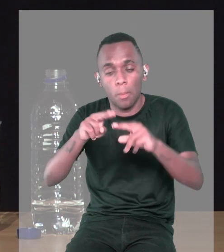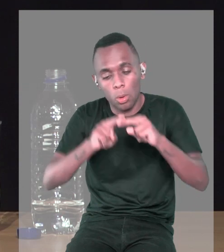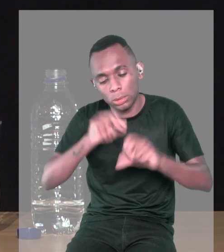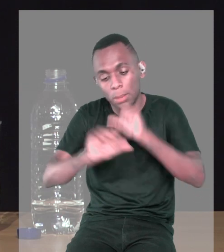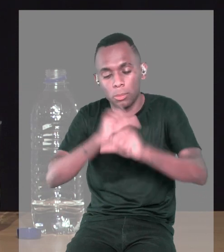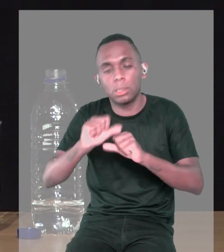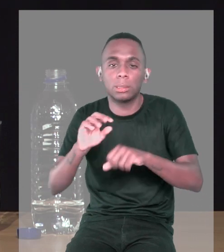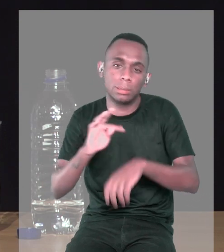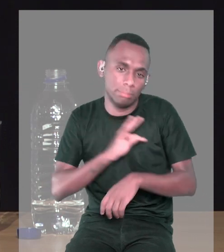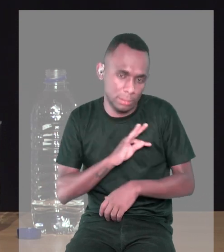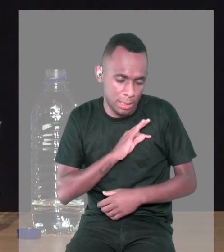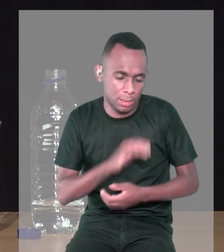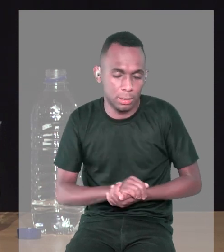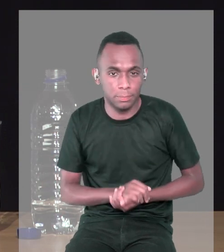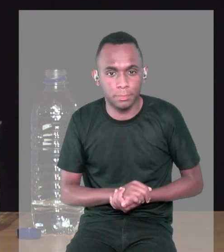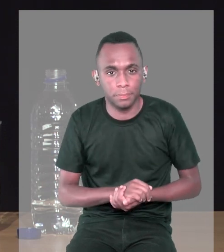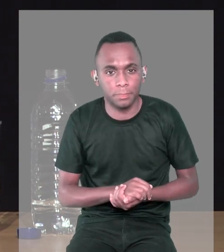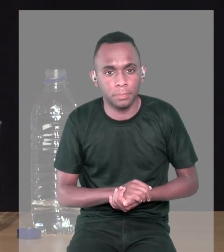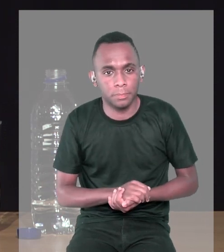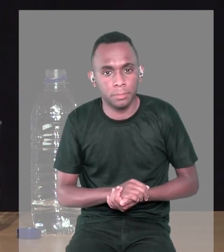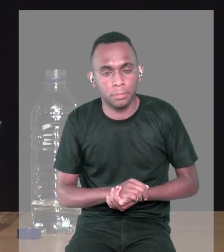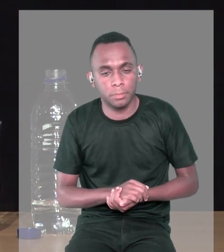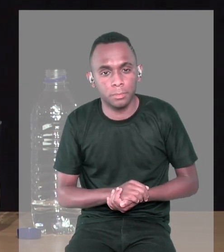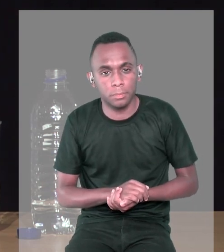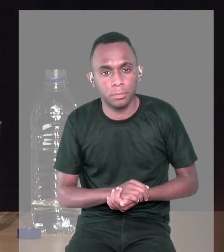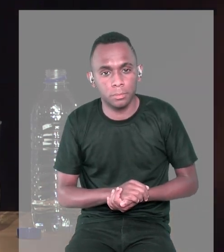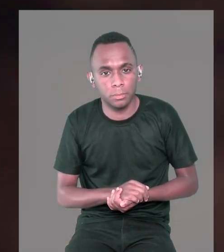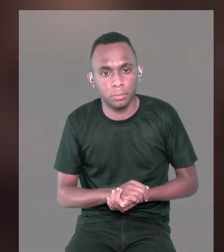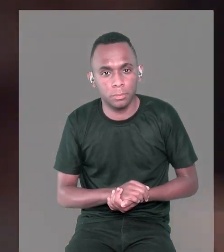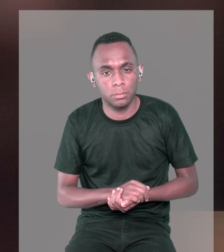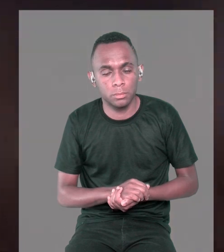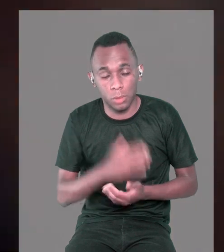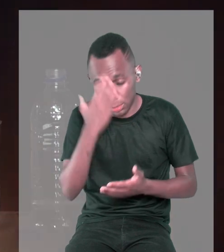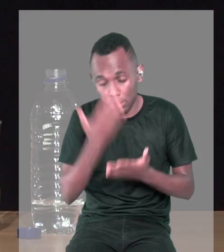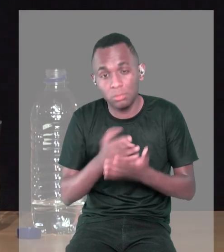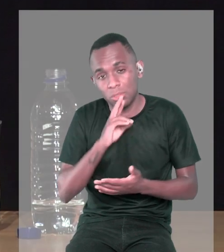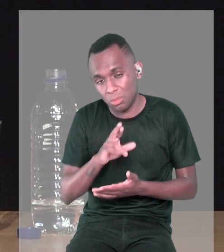Acho que é isso. Gente, agora a última pergunta.